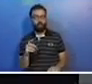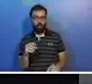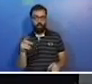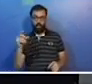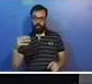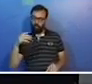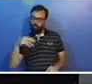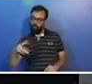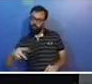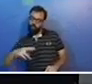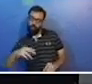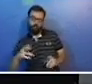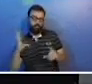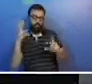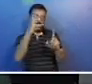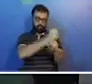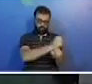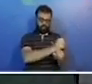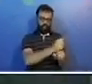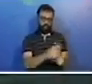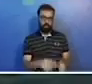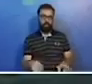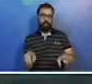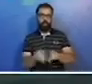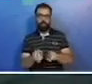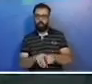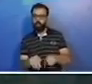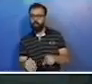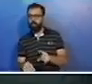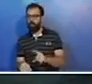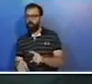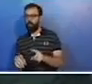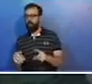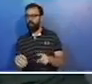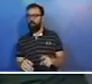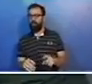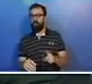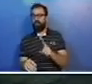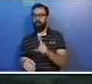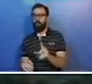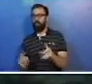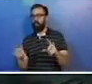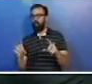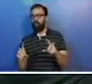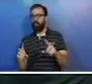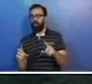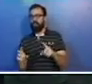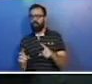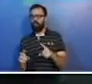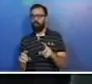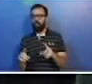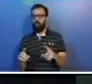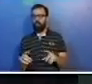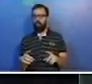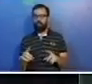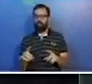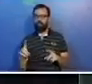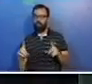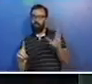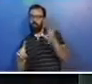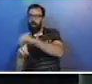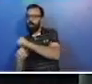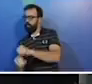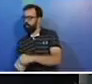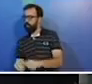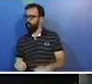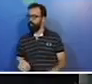outros predadores? Lembra? Coiote, gavião? Então, correta? Letra B. Dependendo do tipo